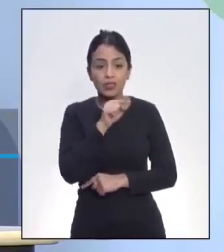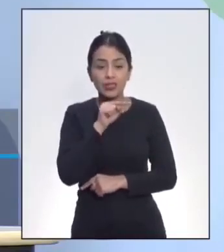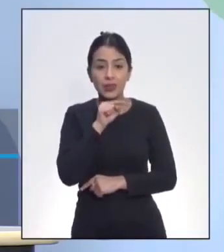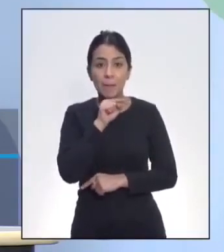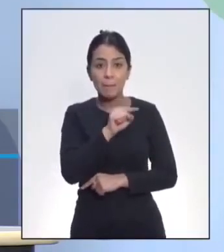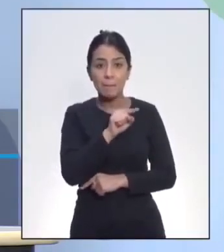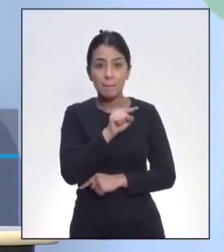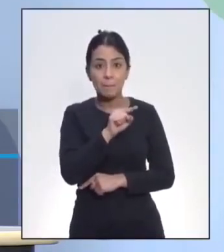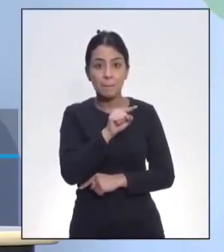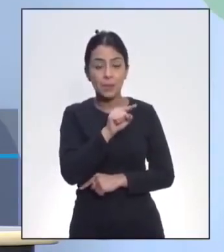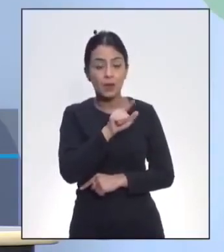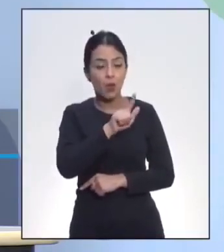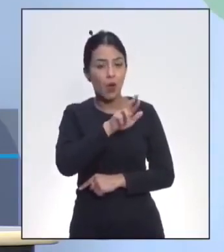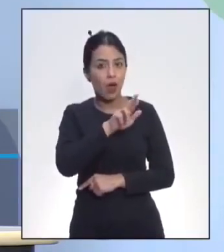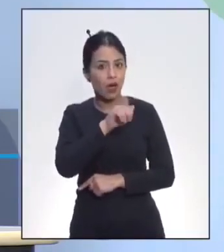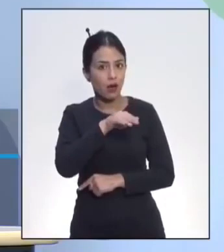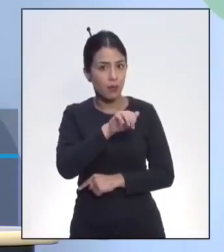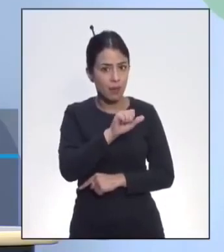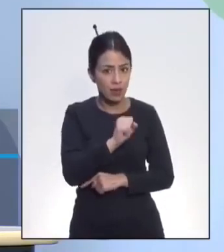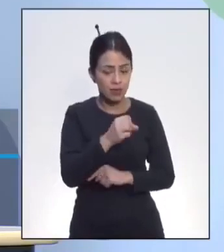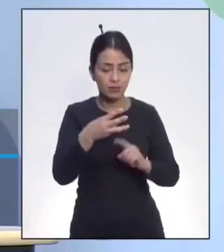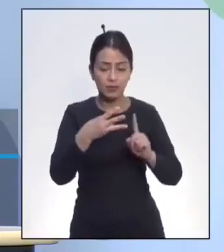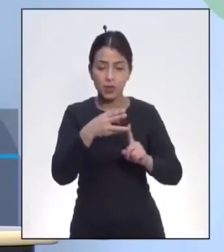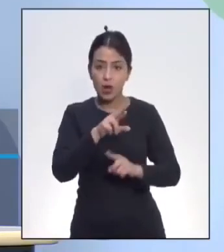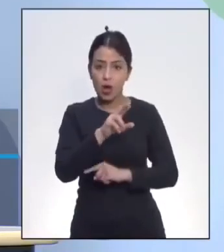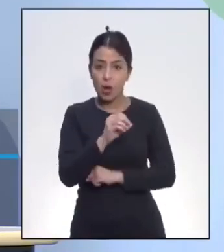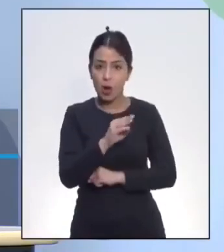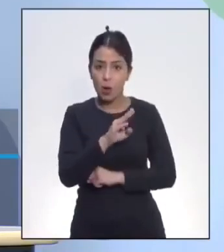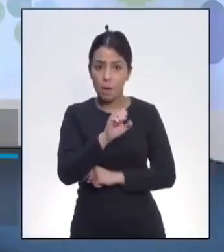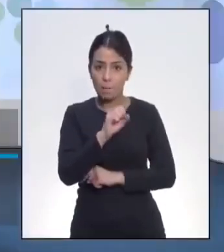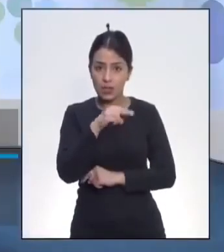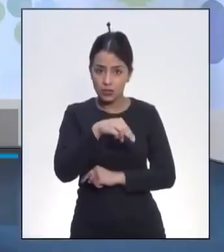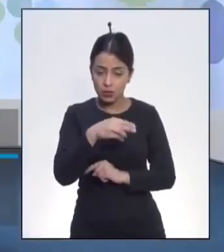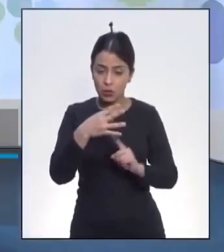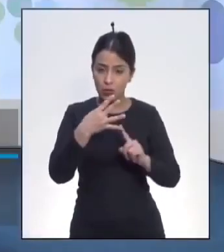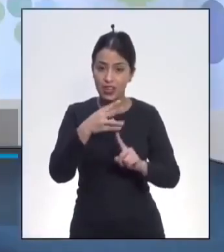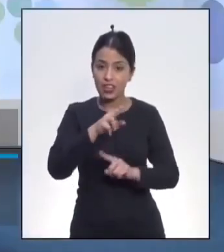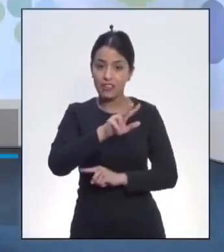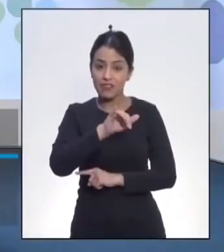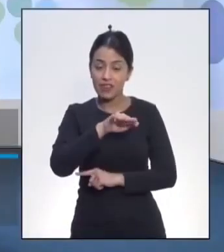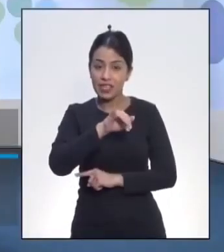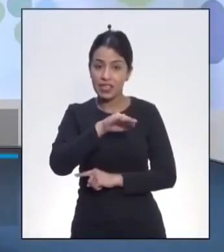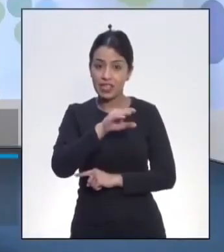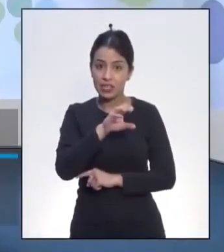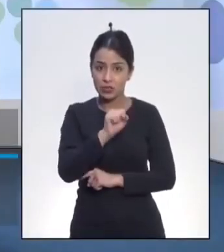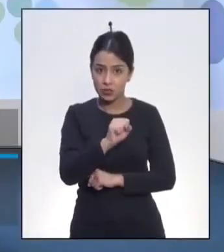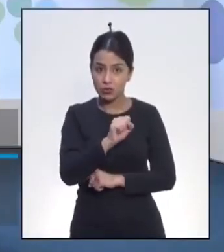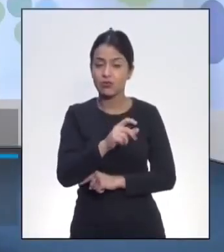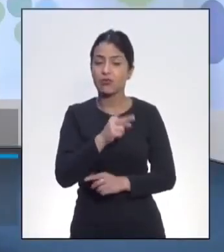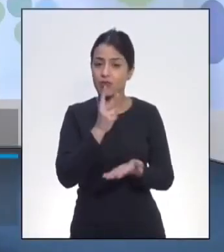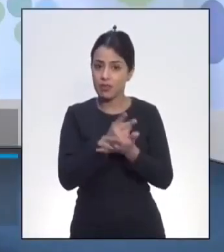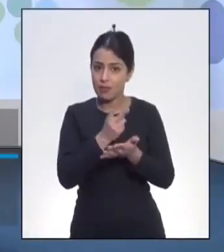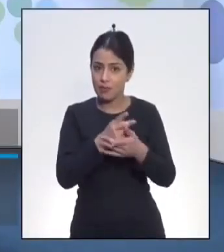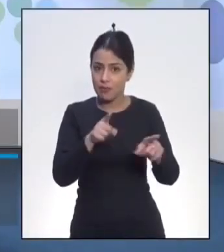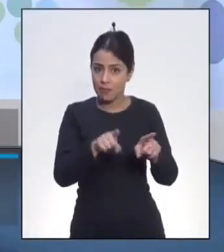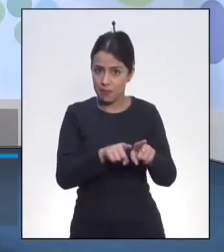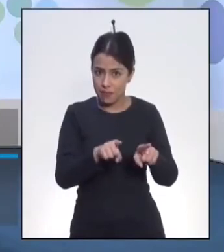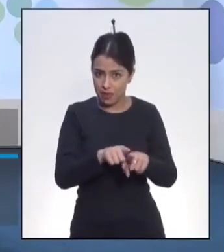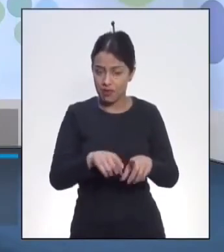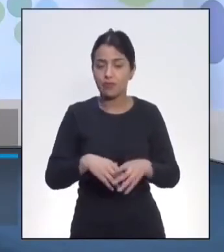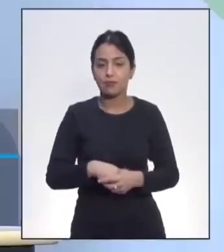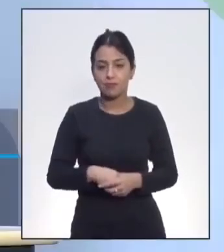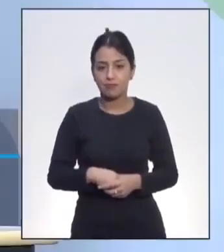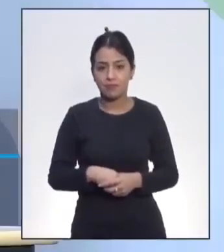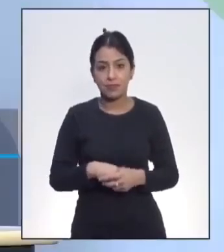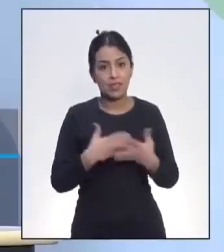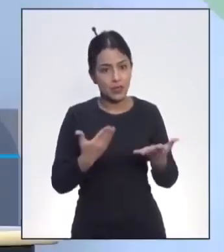14.000 gramas. E o Robinson também. O Vinícius também falou 14.000 gramas. Ou seja,